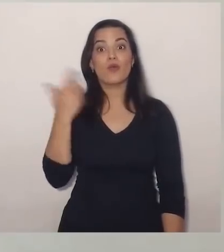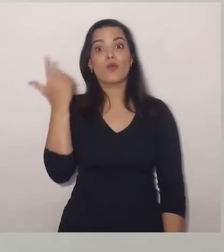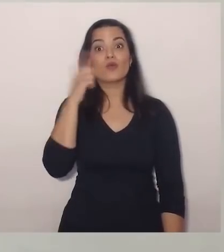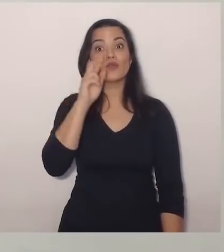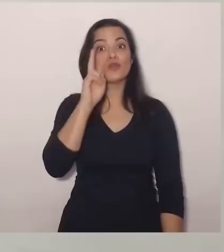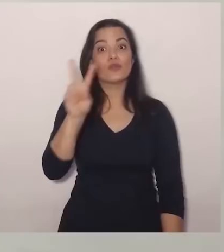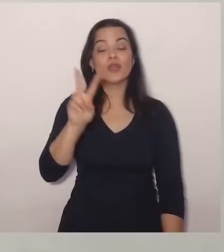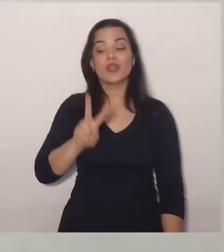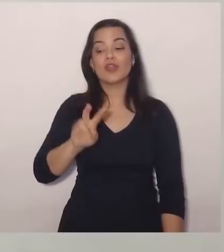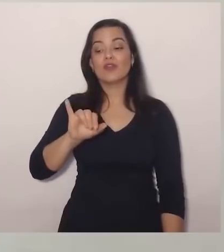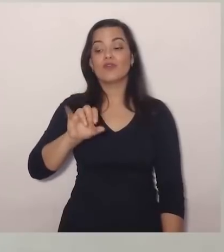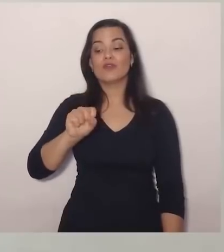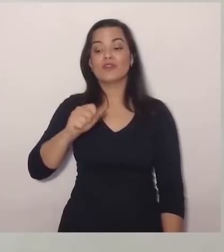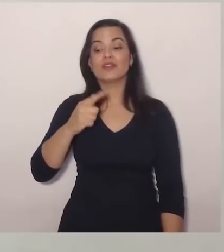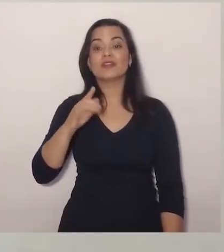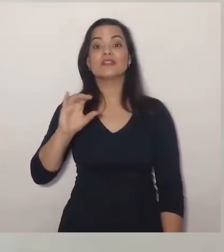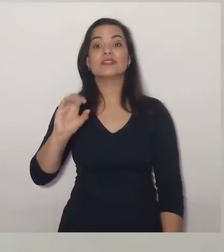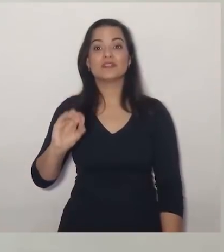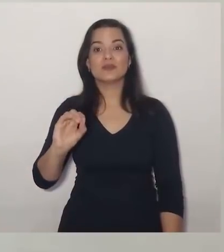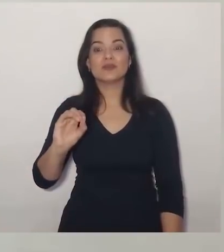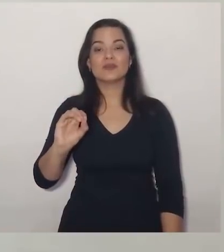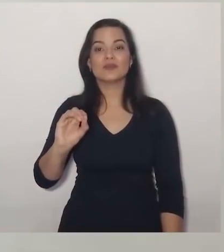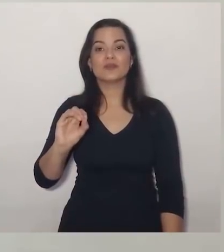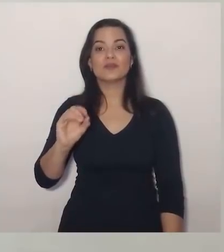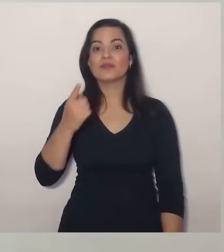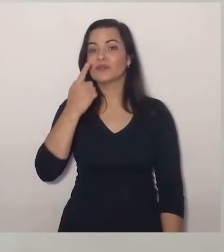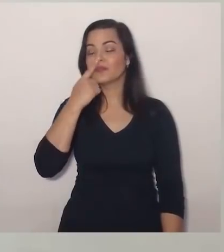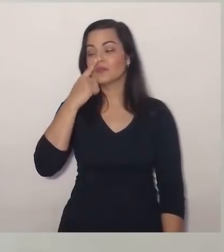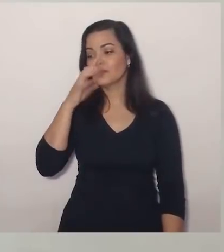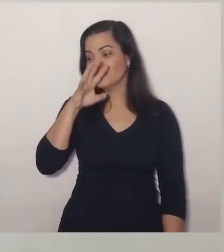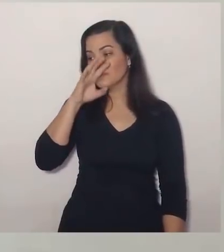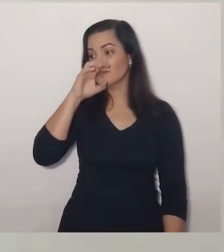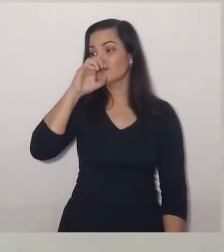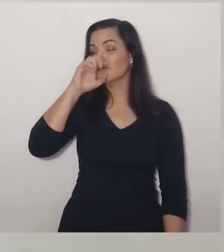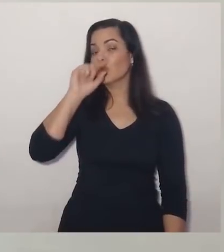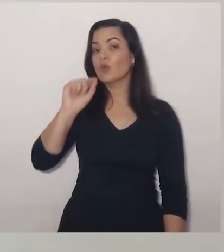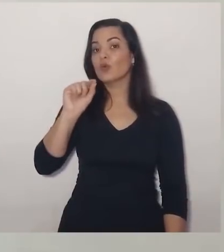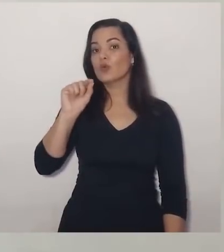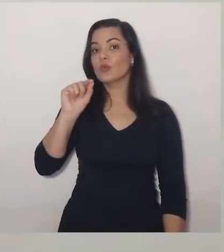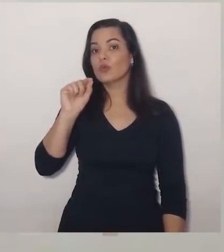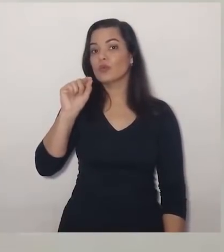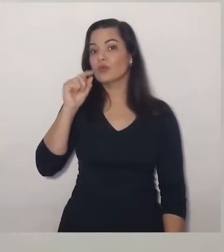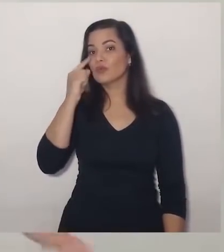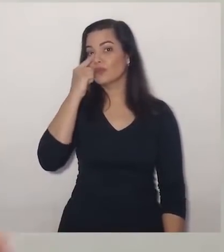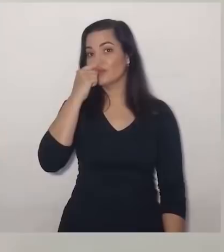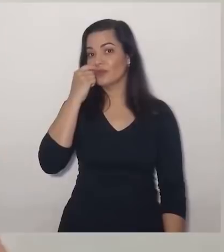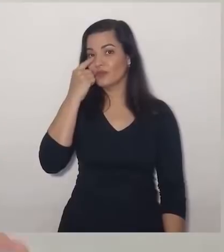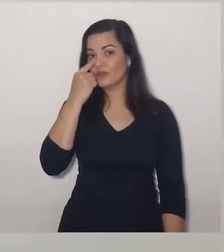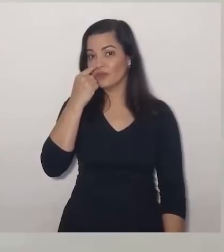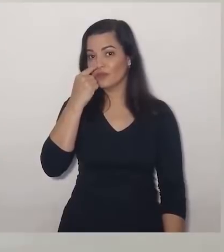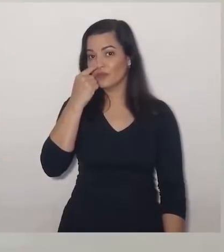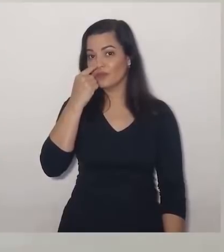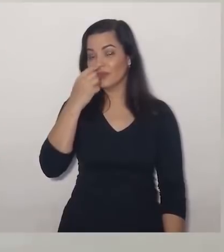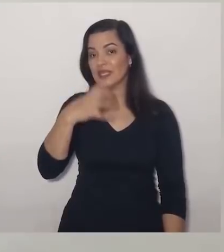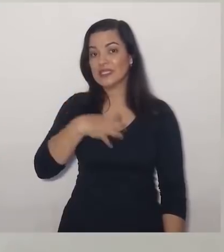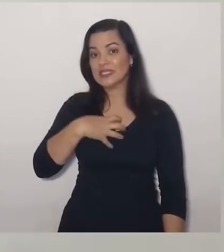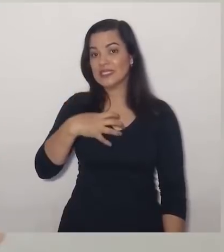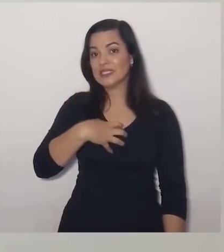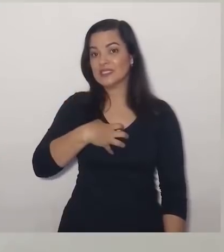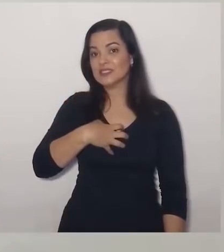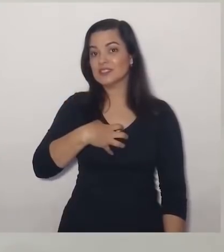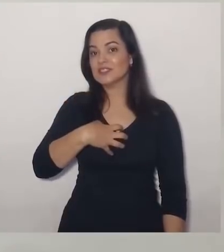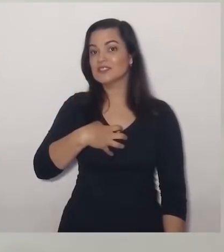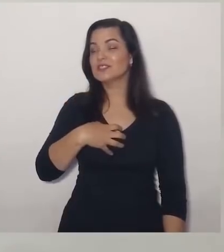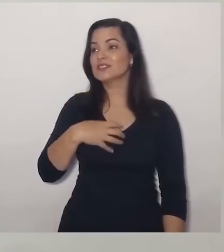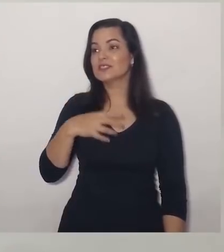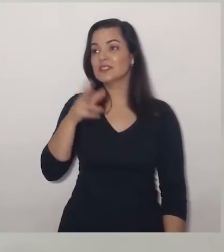o cheiro, nós falamos que é o órgão do sentido aí, é o olfato. O sentido